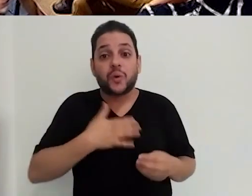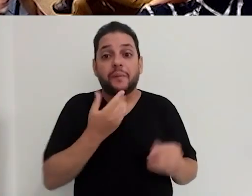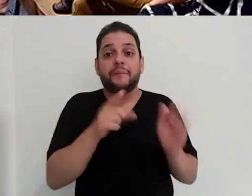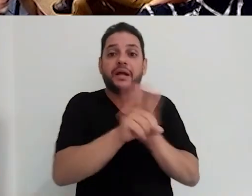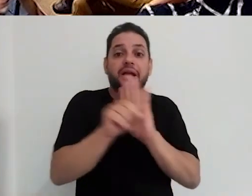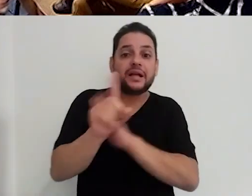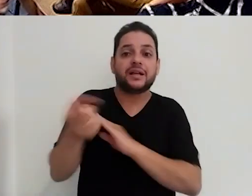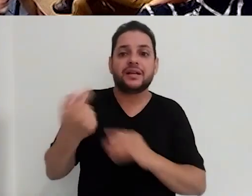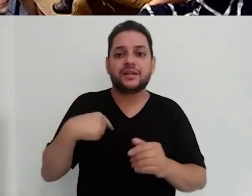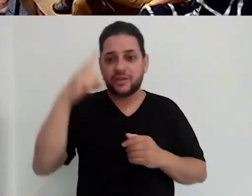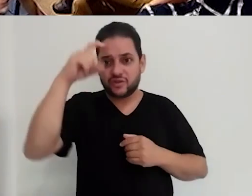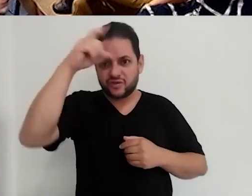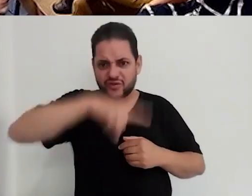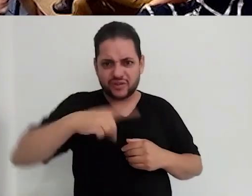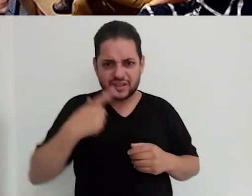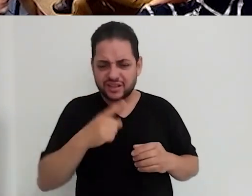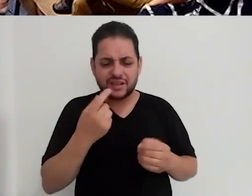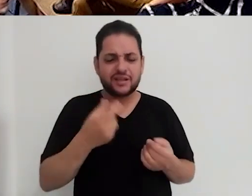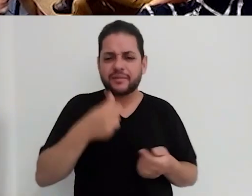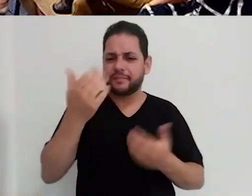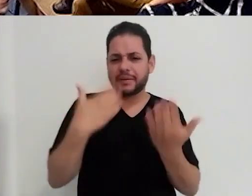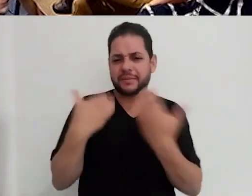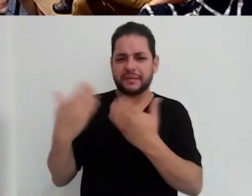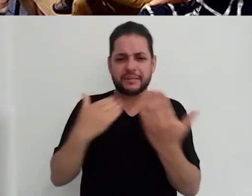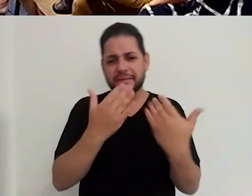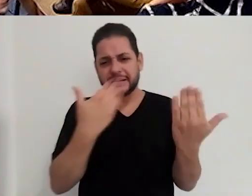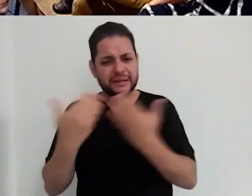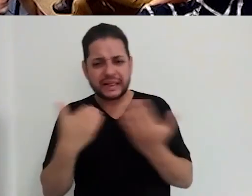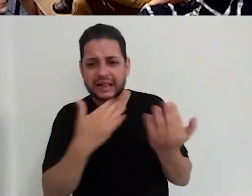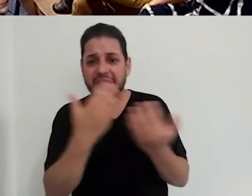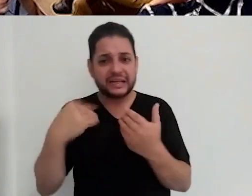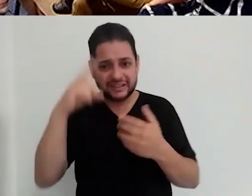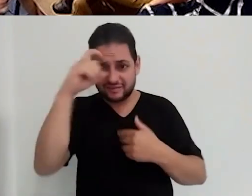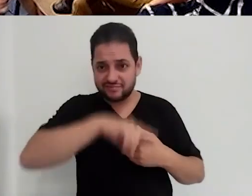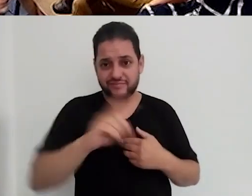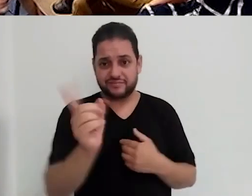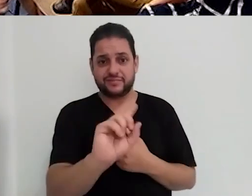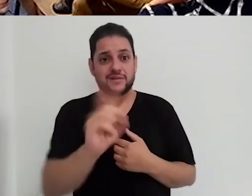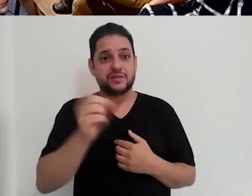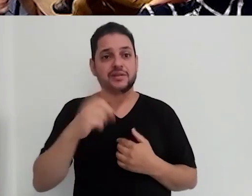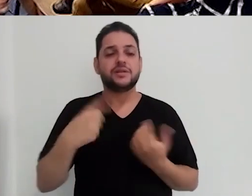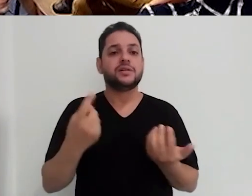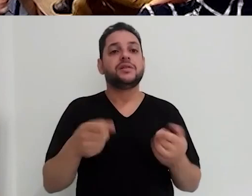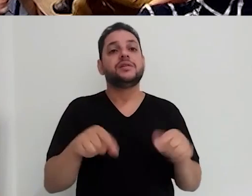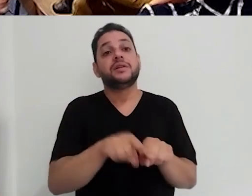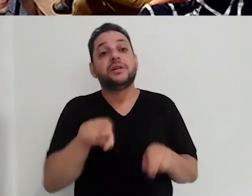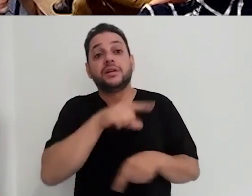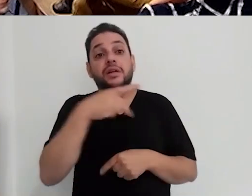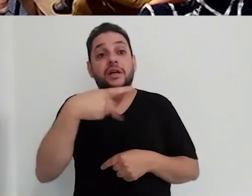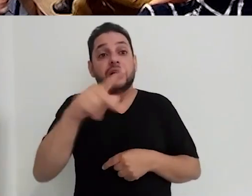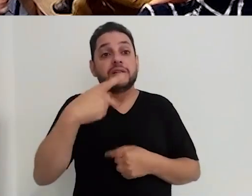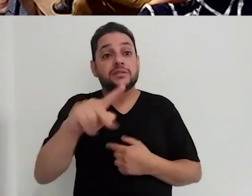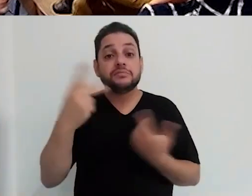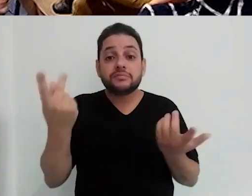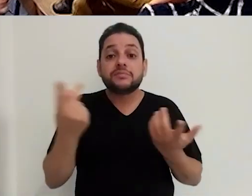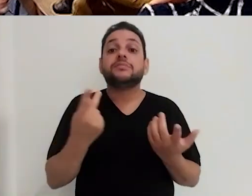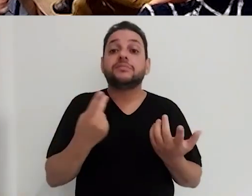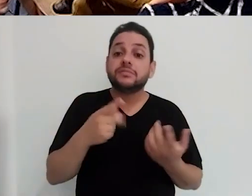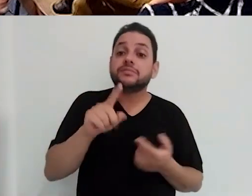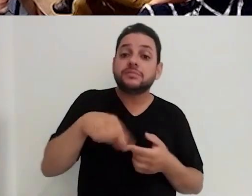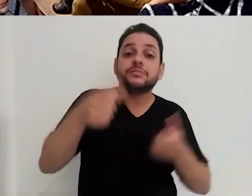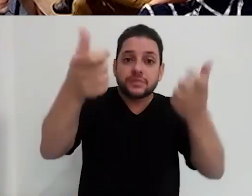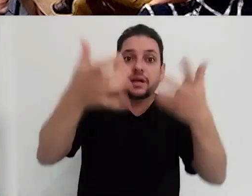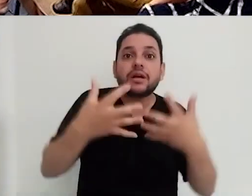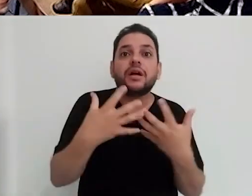difícil para mim fazer isso, sabe? Sentar e conversar com a pessoa e me interessar, sinceramente me interessar pelo que a pessoa está me